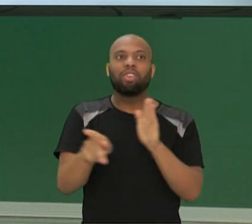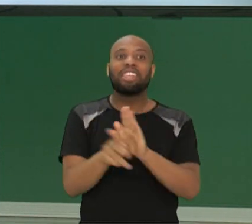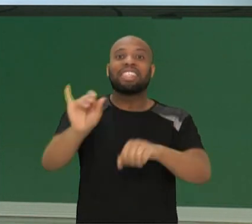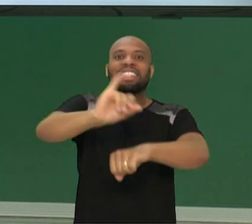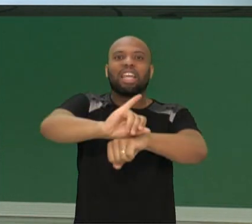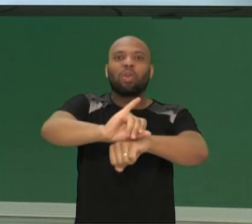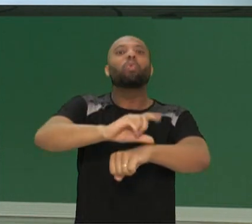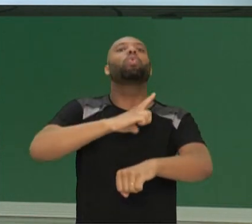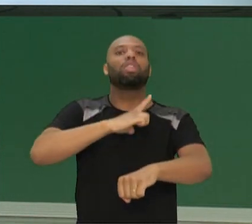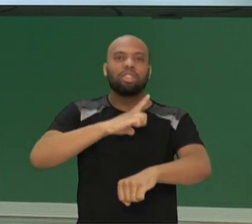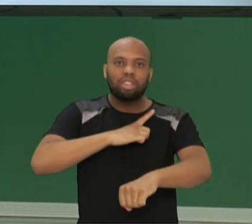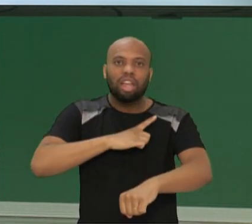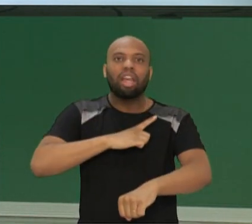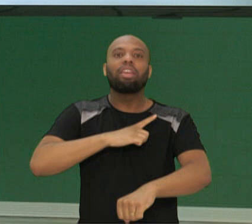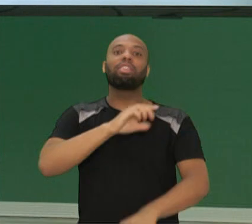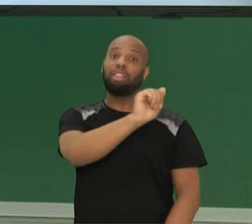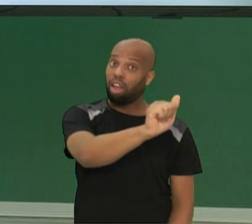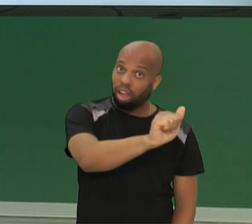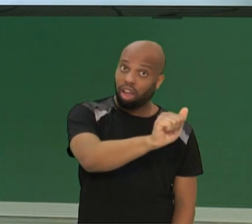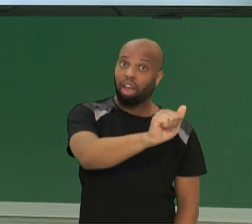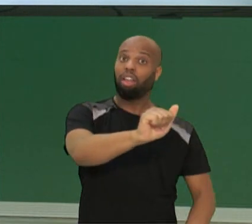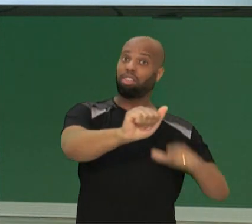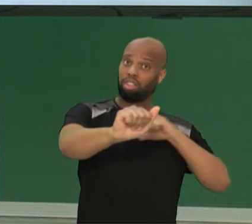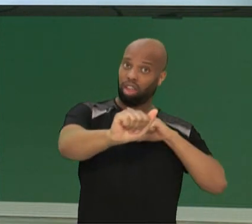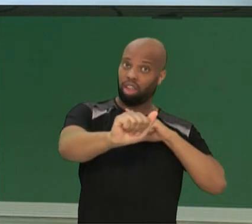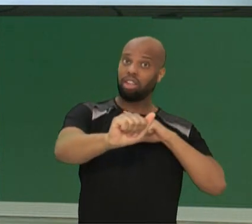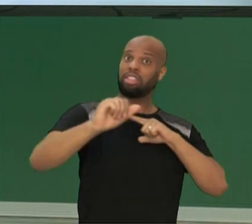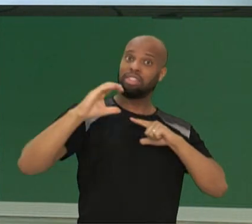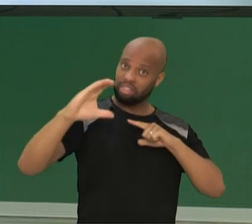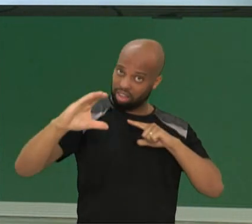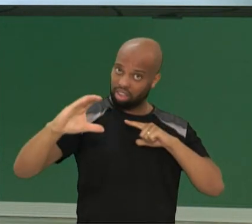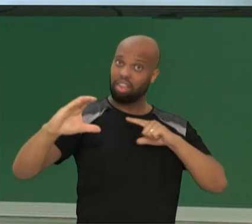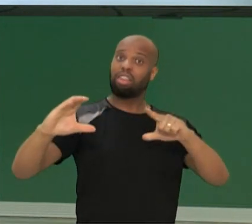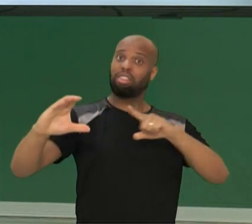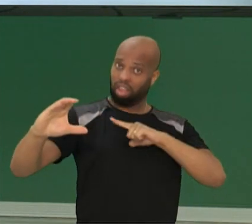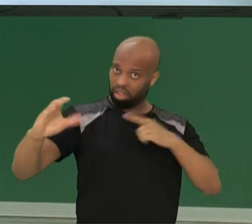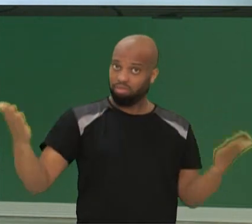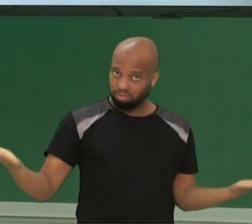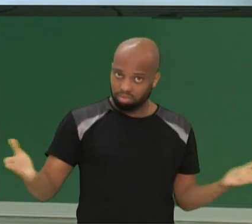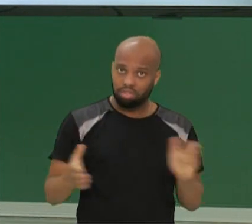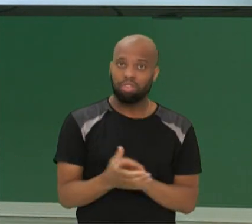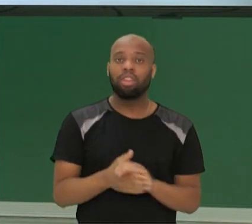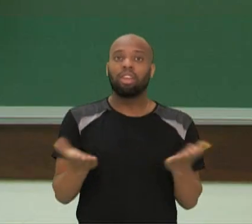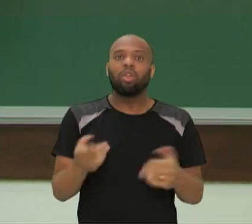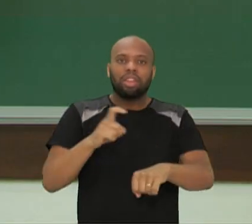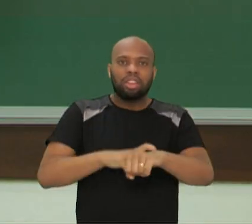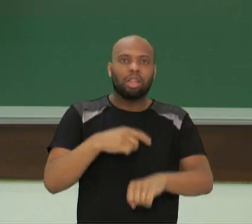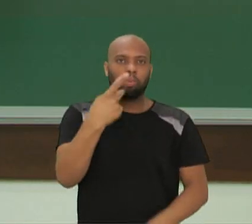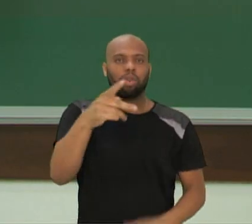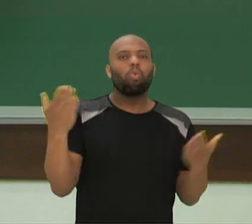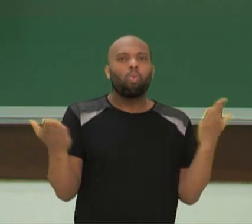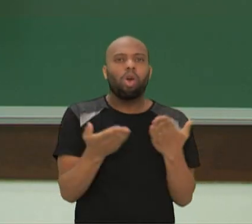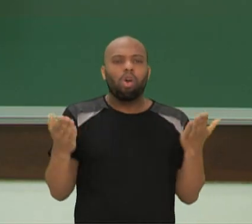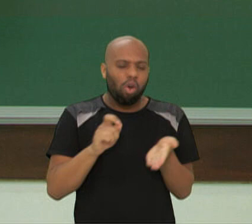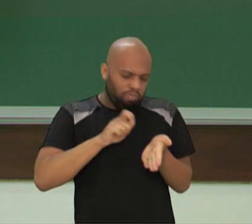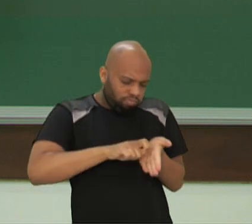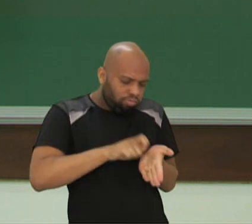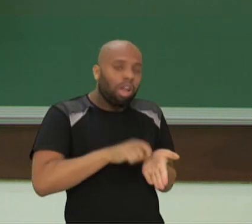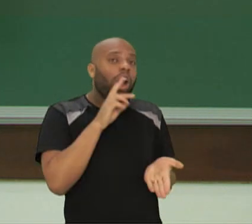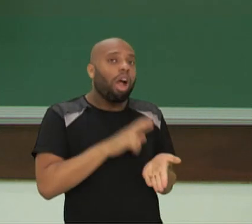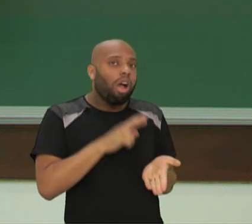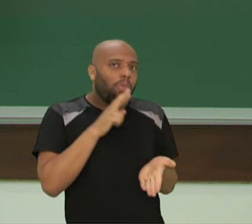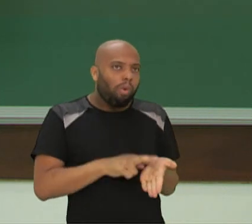centro. Você tem os valores de A, você tem os valores de C, então um tempinho aí para vocês em casa